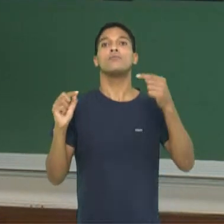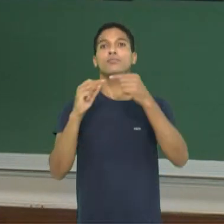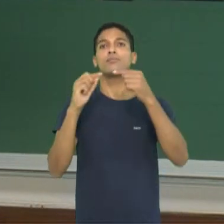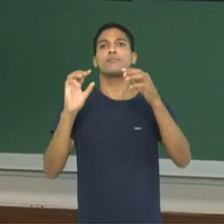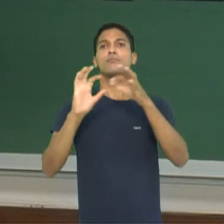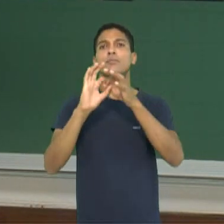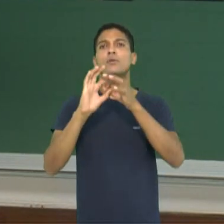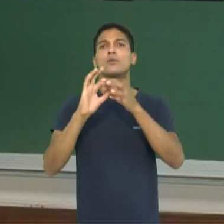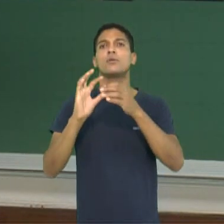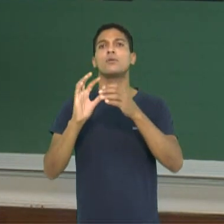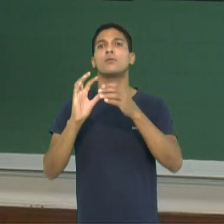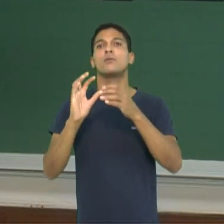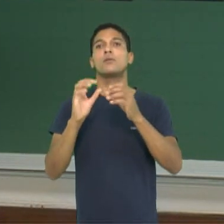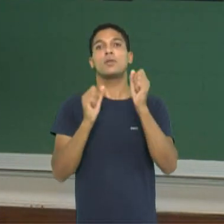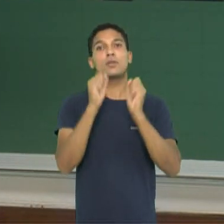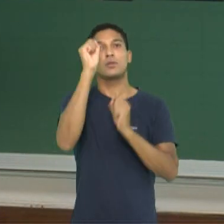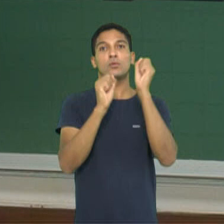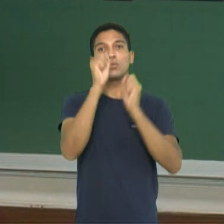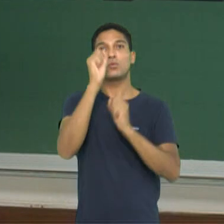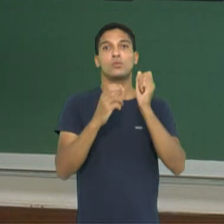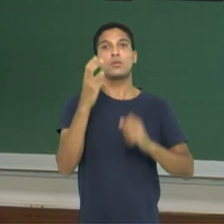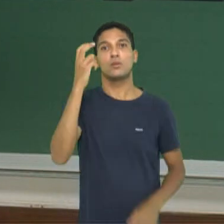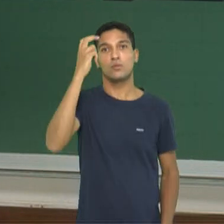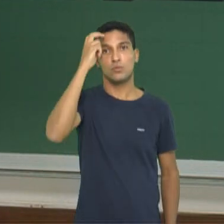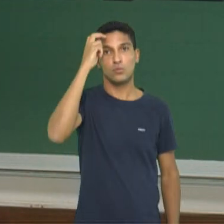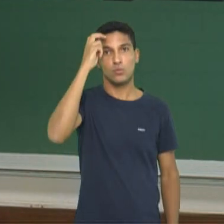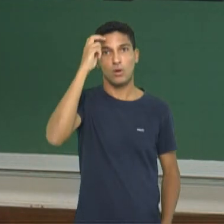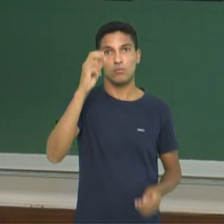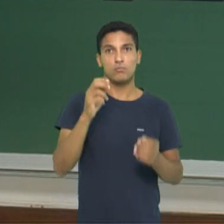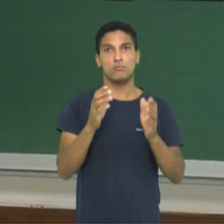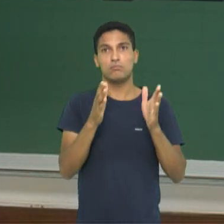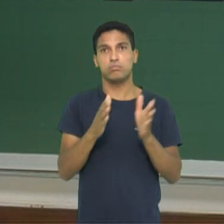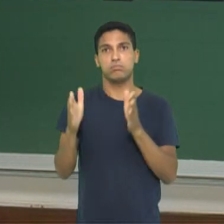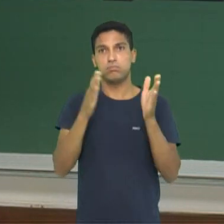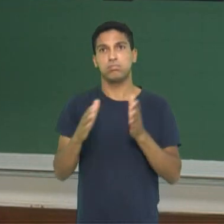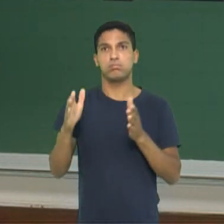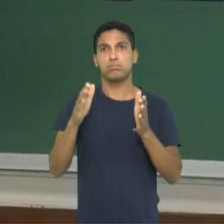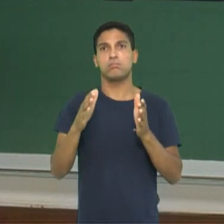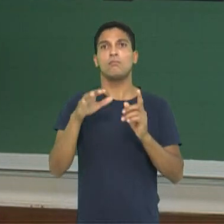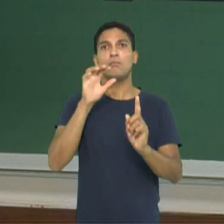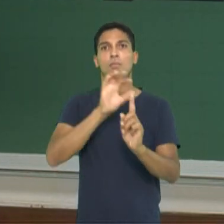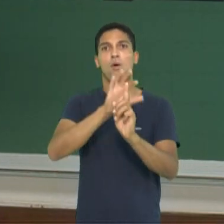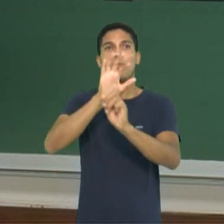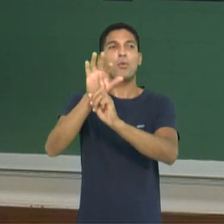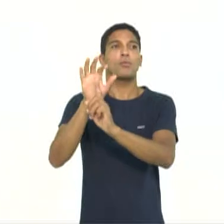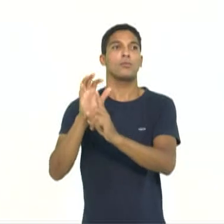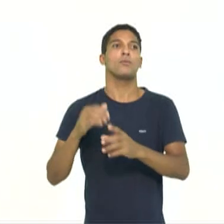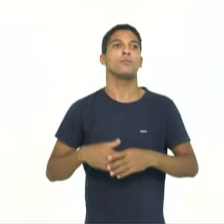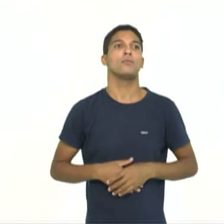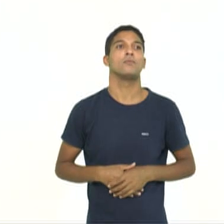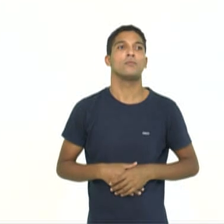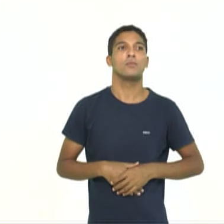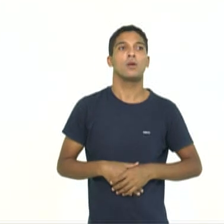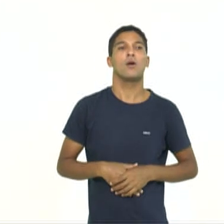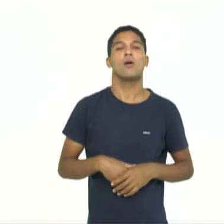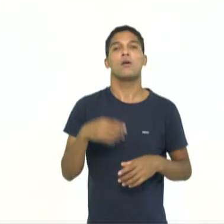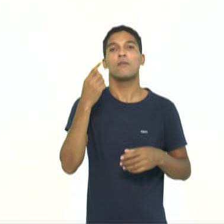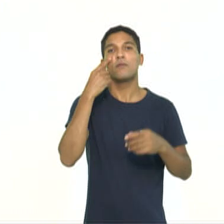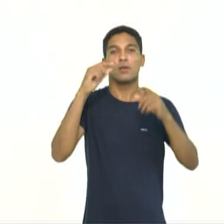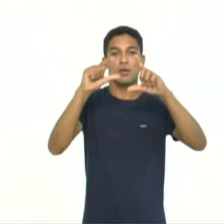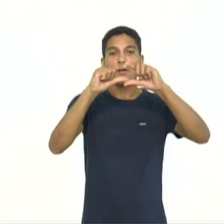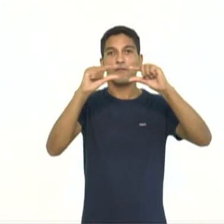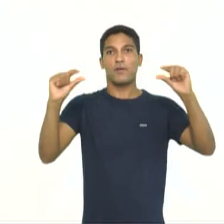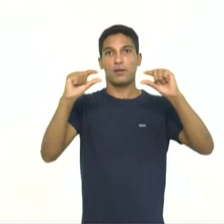Então, aí temos essa frase interessante para nos levar a refletir. Você é livre